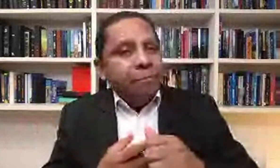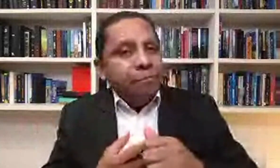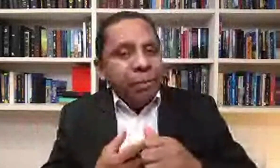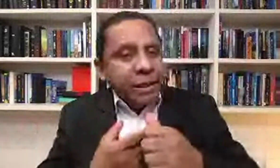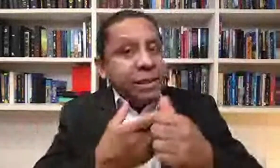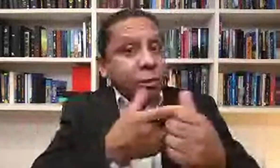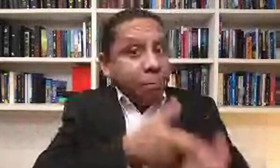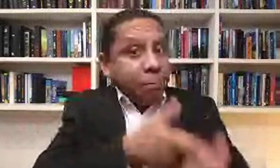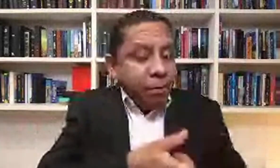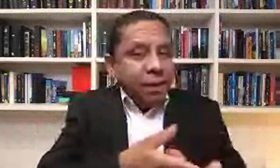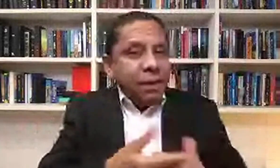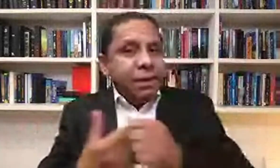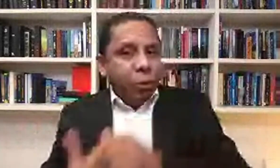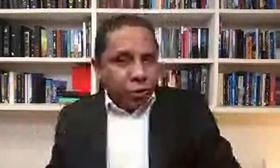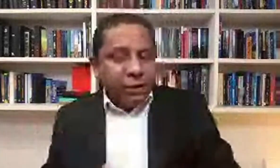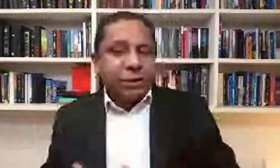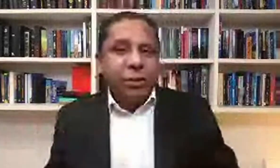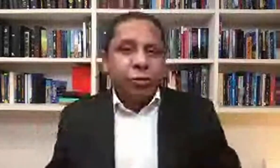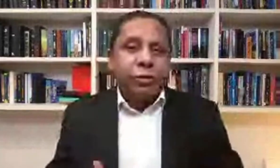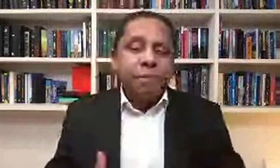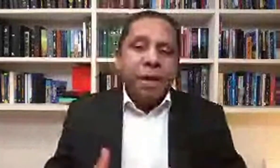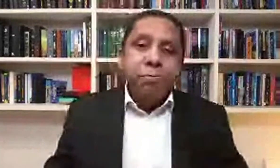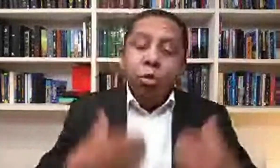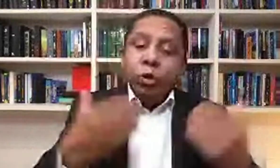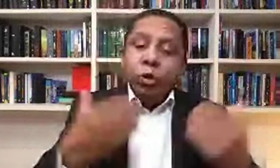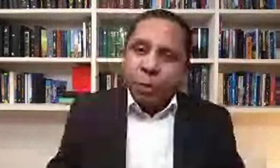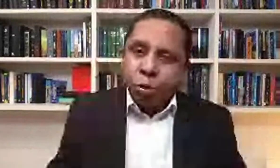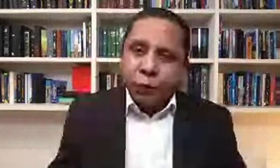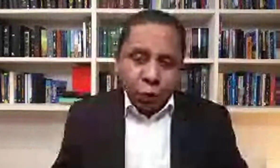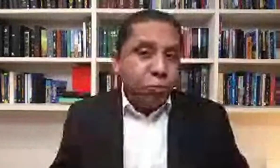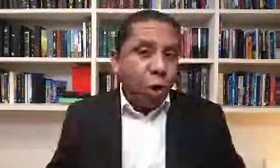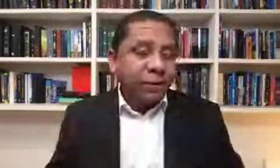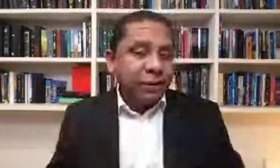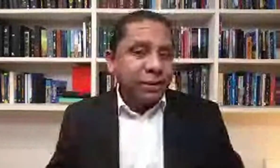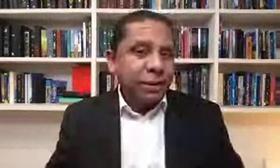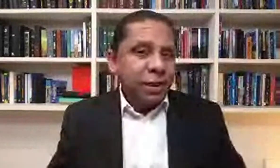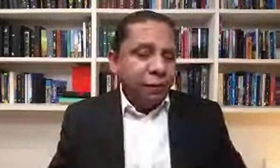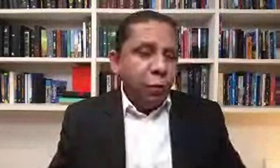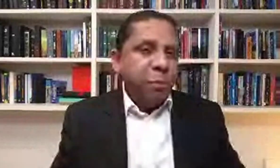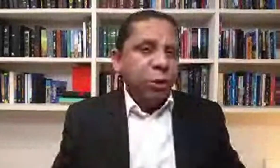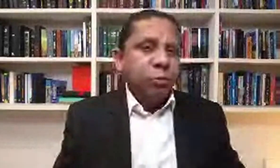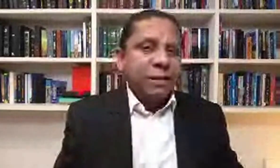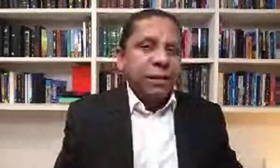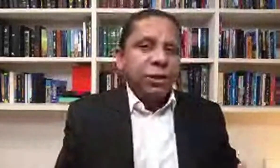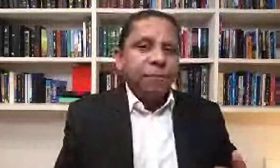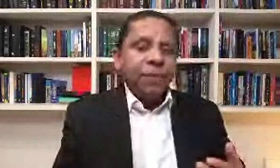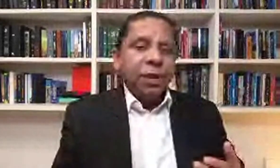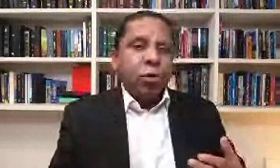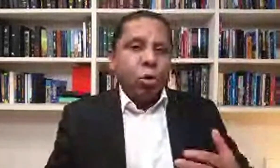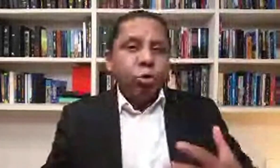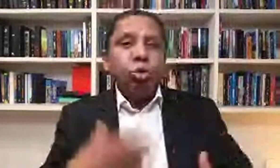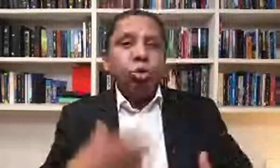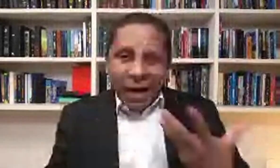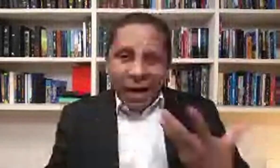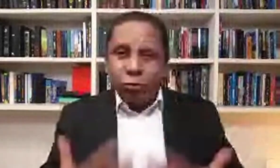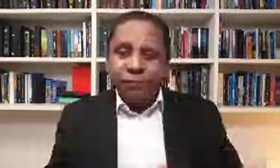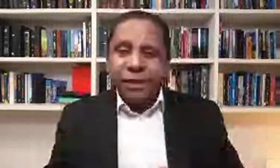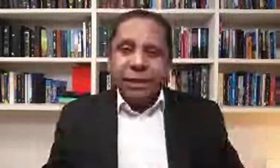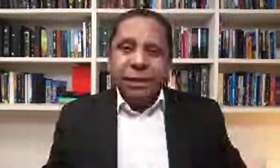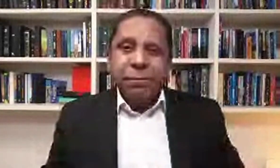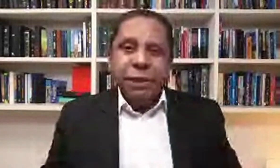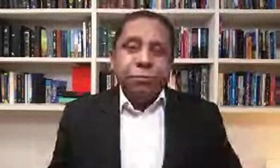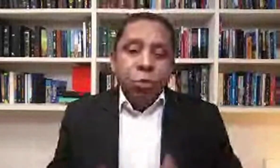houve perseguição à Bíblia e aos cristãos. Muitas pessoas foram mortas. Foi um período bastante